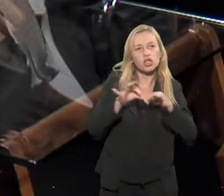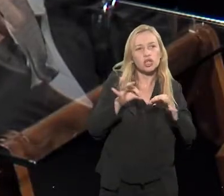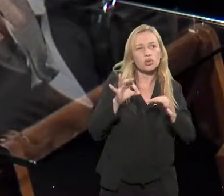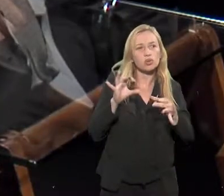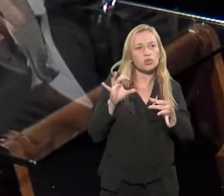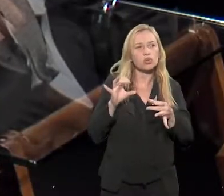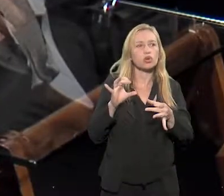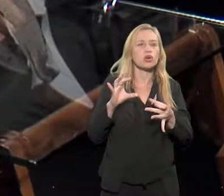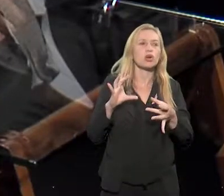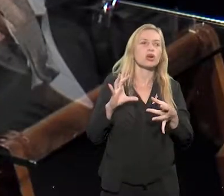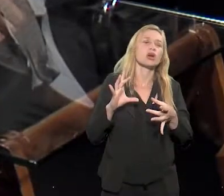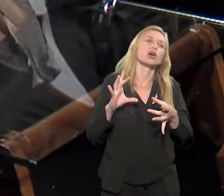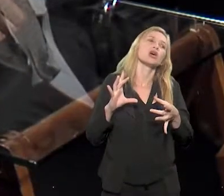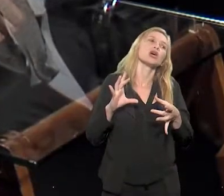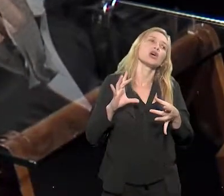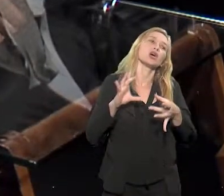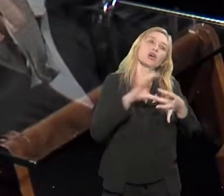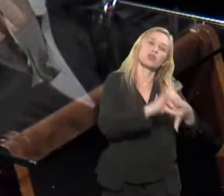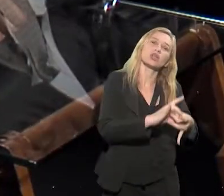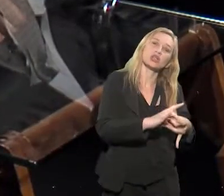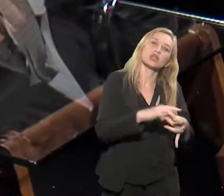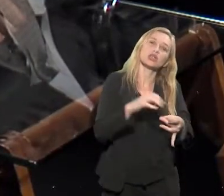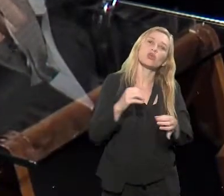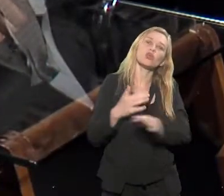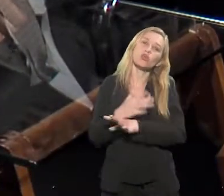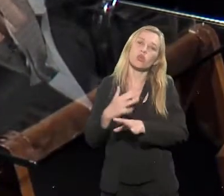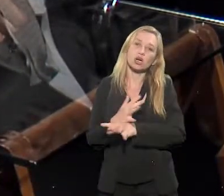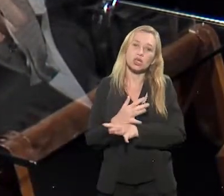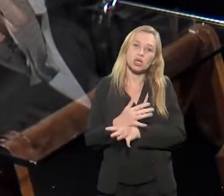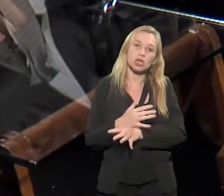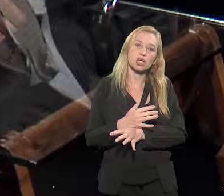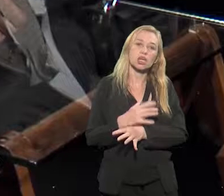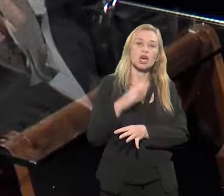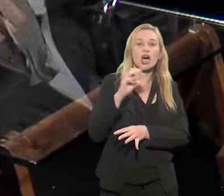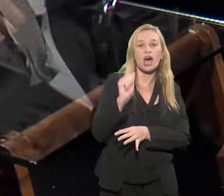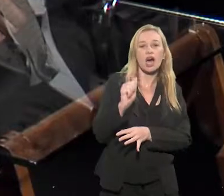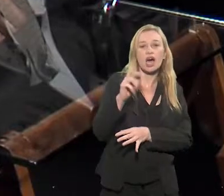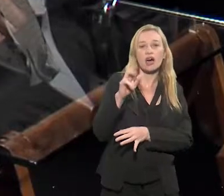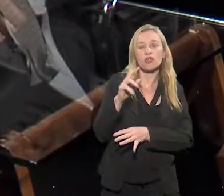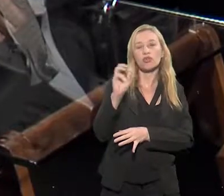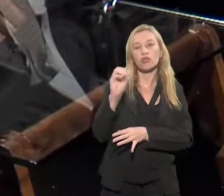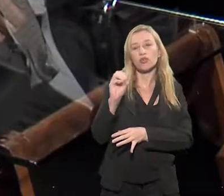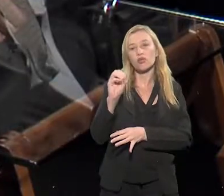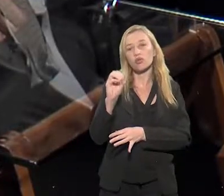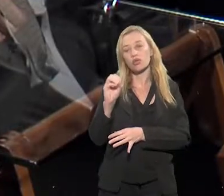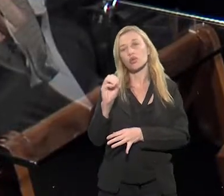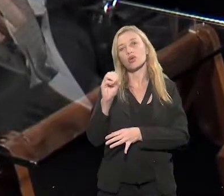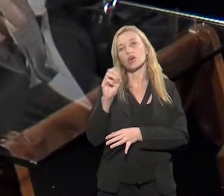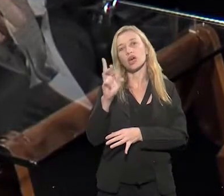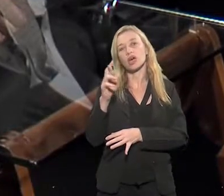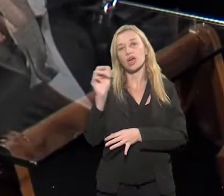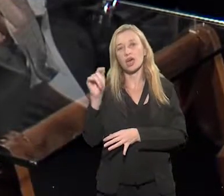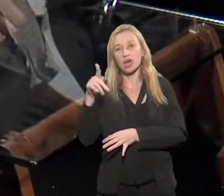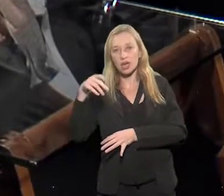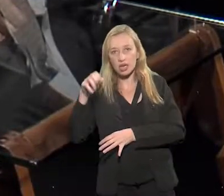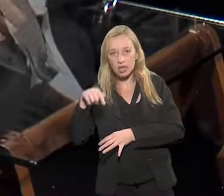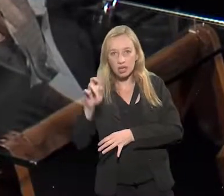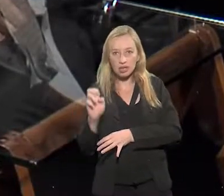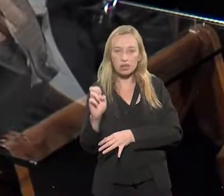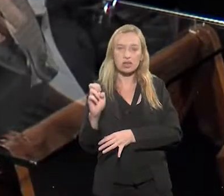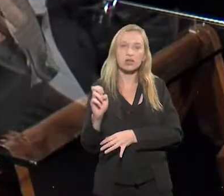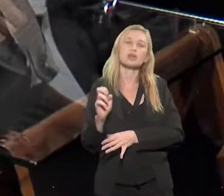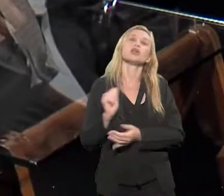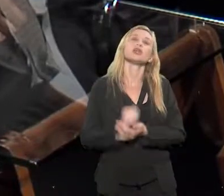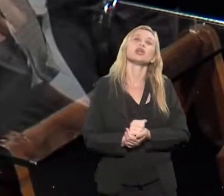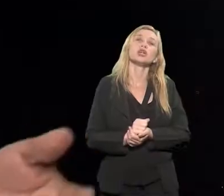chamado Conexões Urbanas, que era com o Afroreg e a CUFA. E eu estava fazendo a